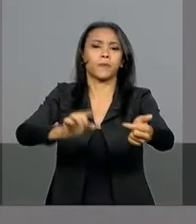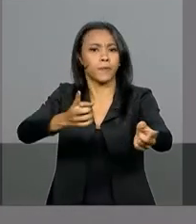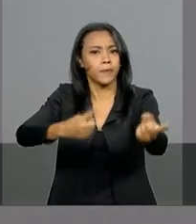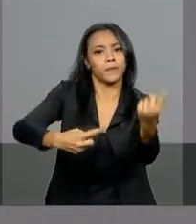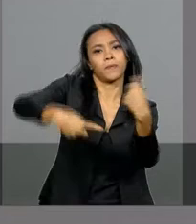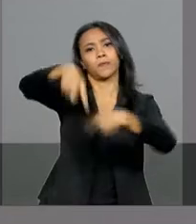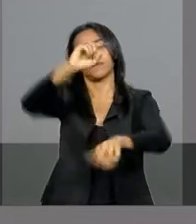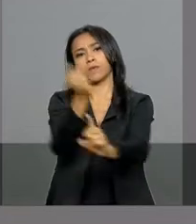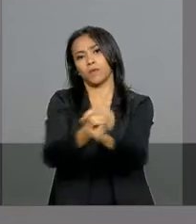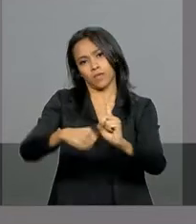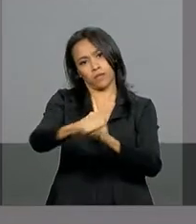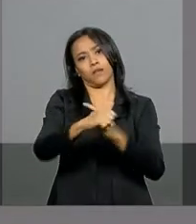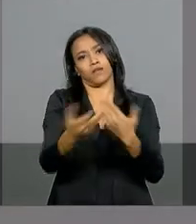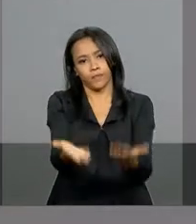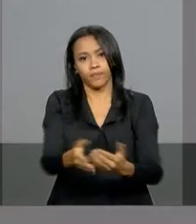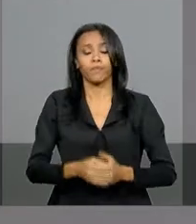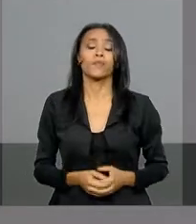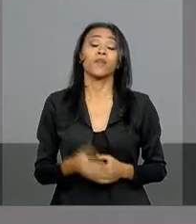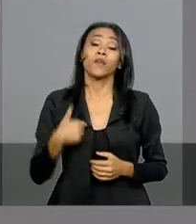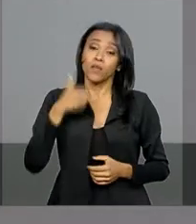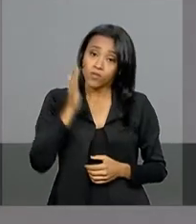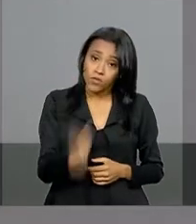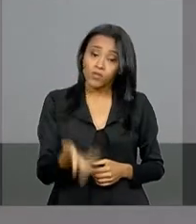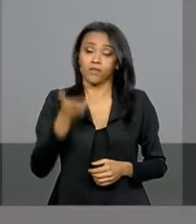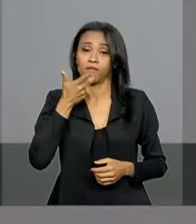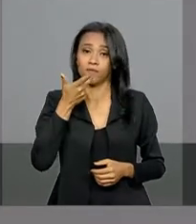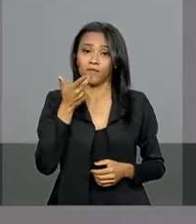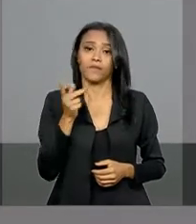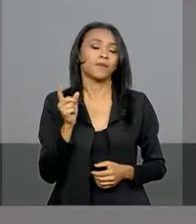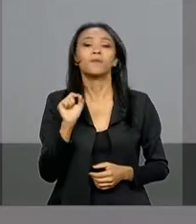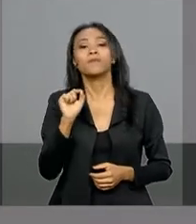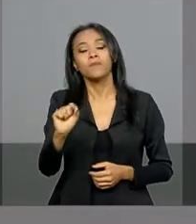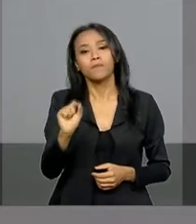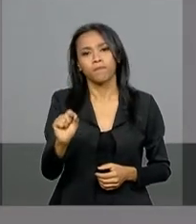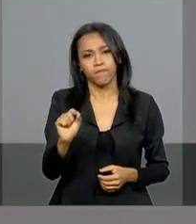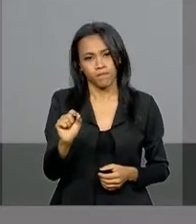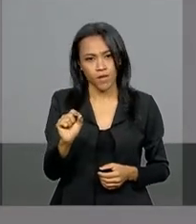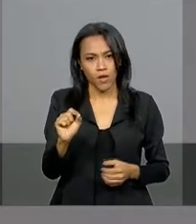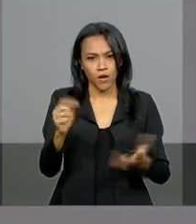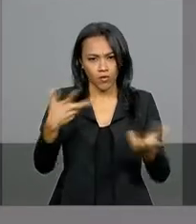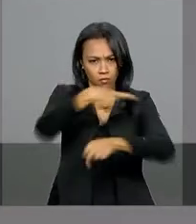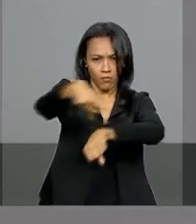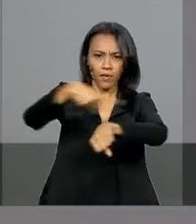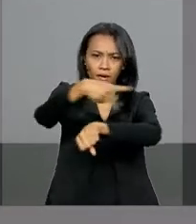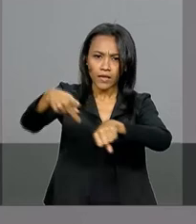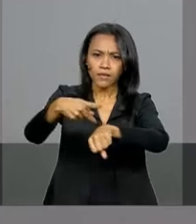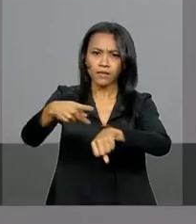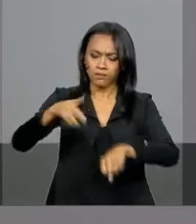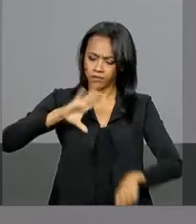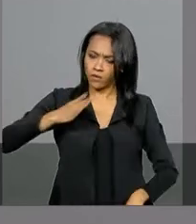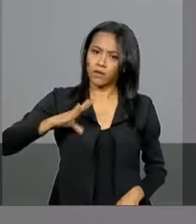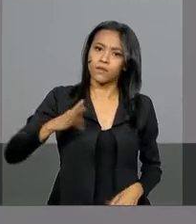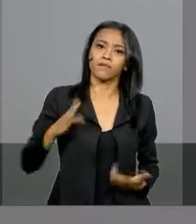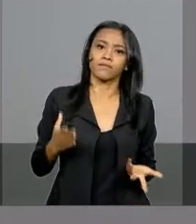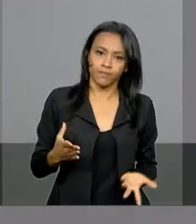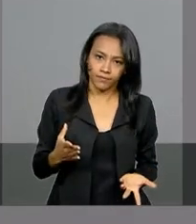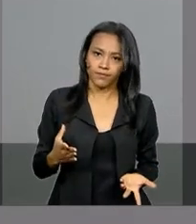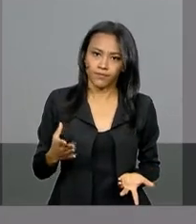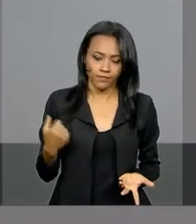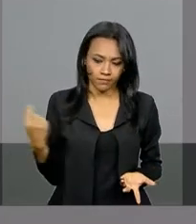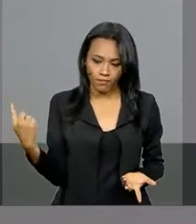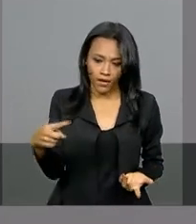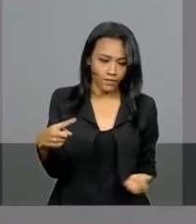eu já tive oportunidade de dizer que uma grande nação se faz com coragem se jogar um jogo democrático